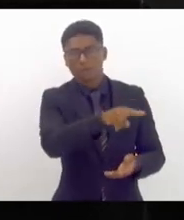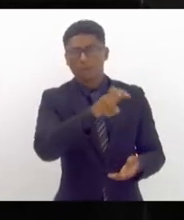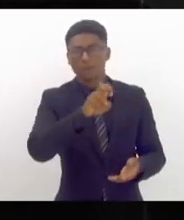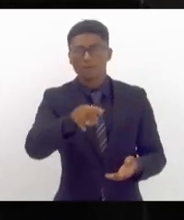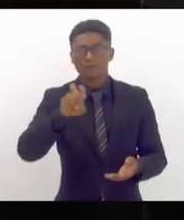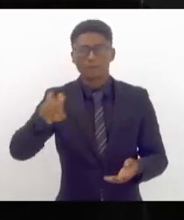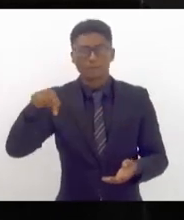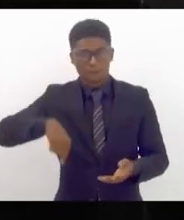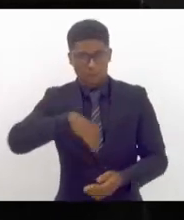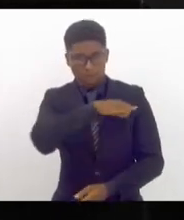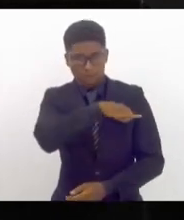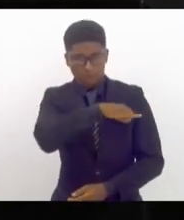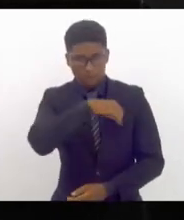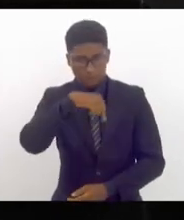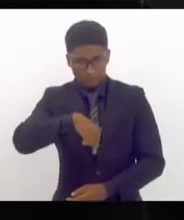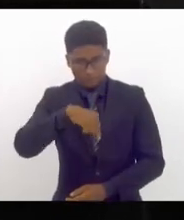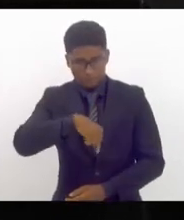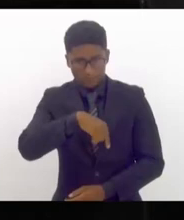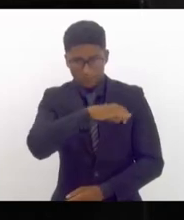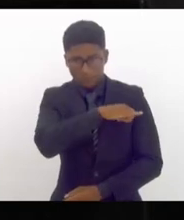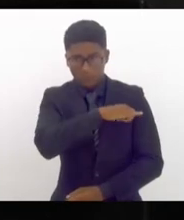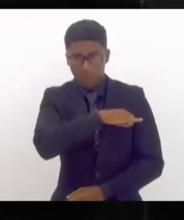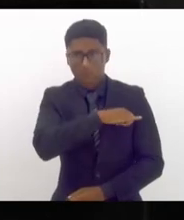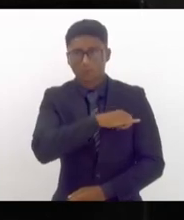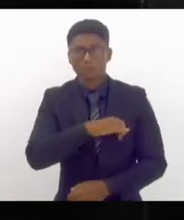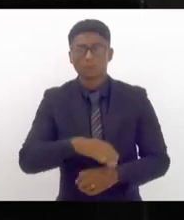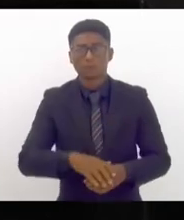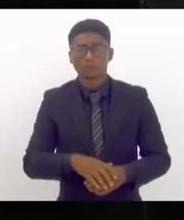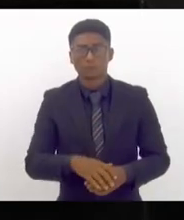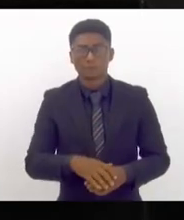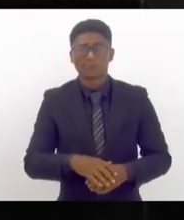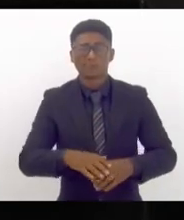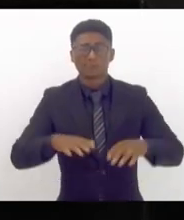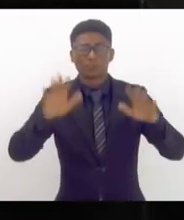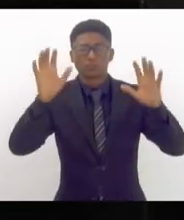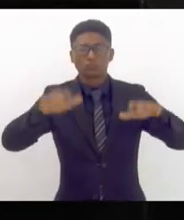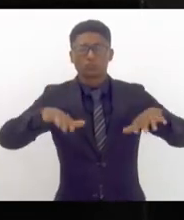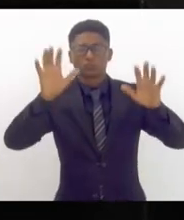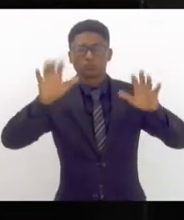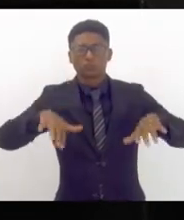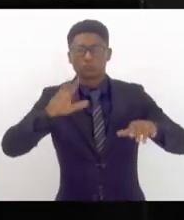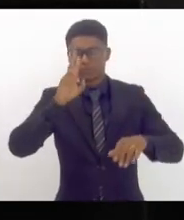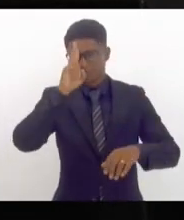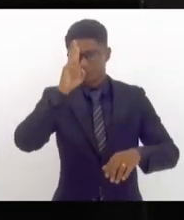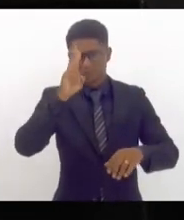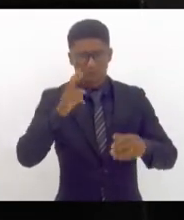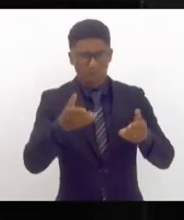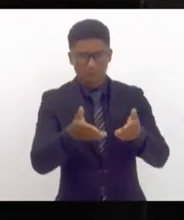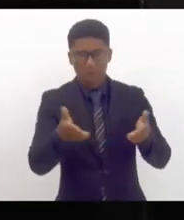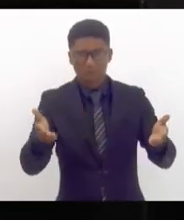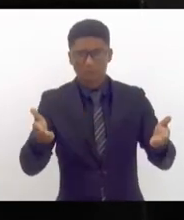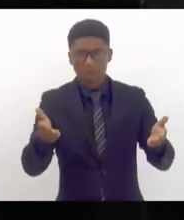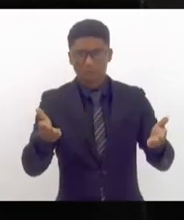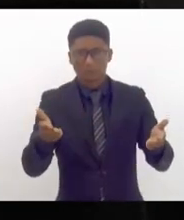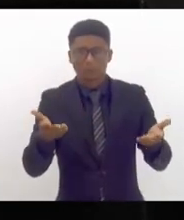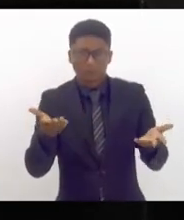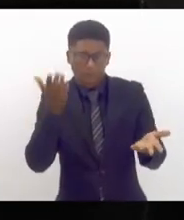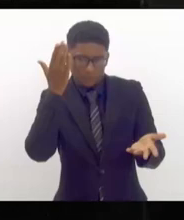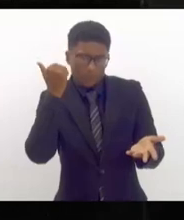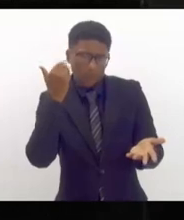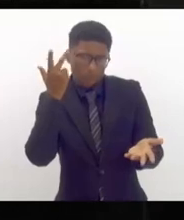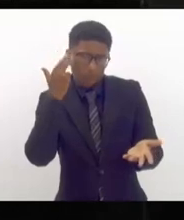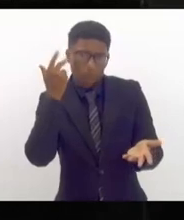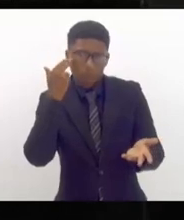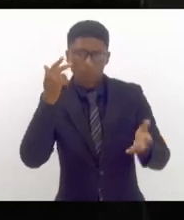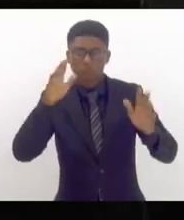do Rio de Janeiro sendo acometido pelas fortes chuvas, e que, por óbvio, são naturais as chuvas,